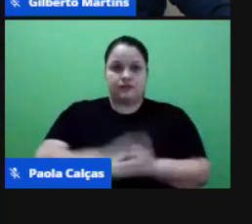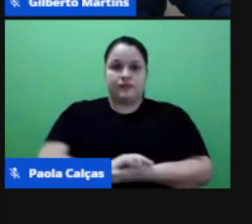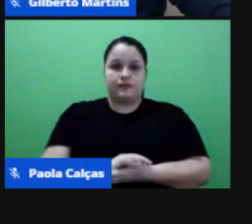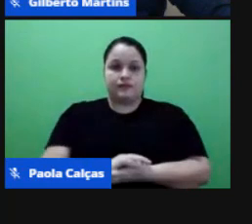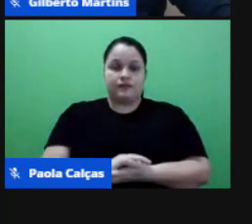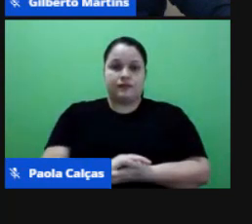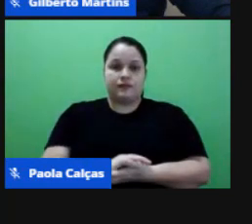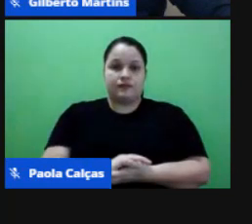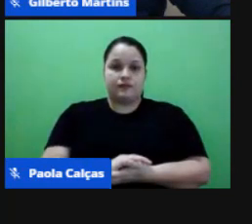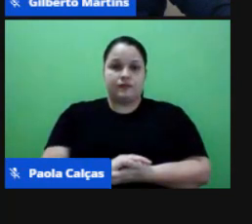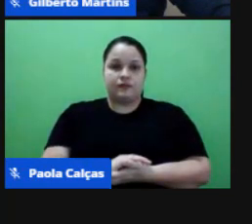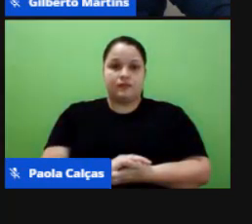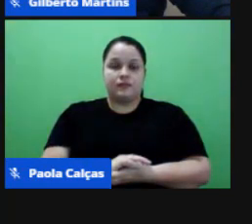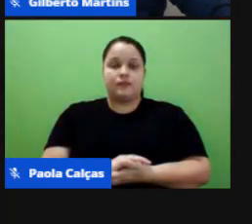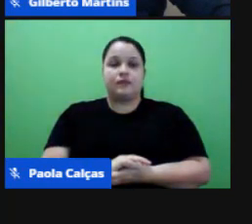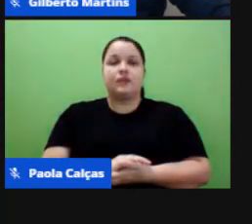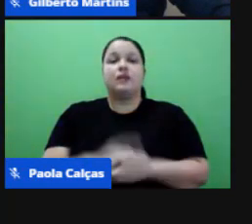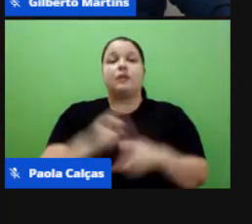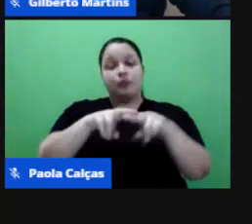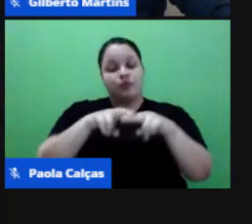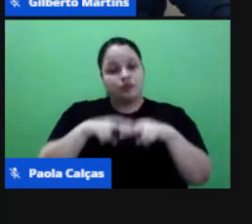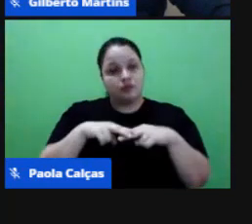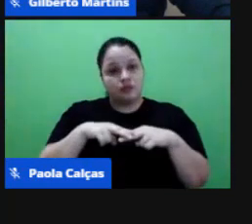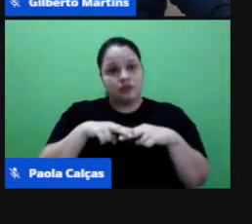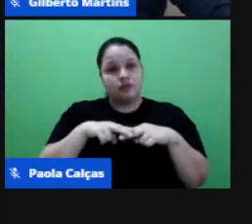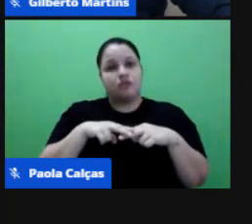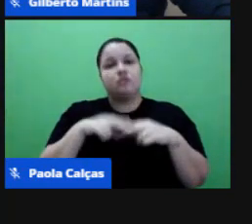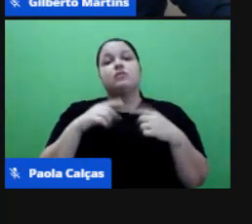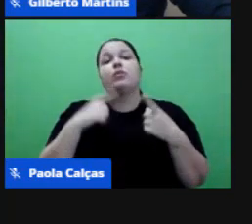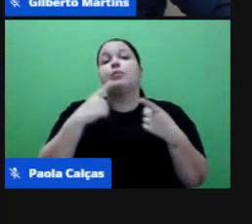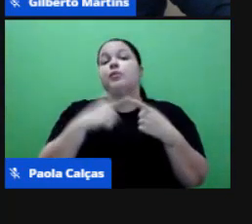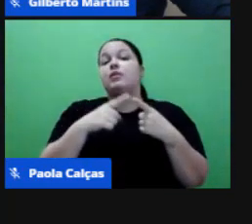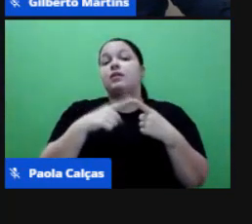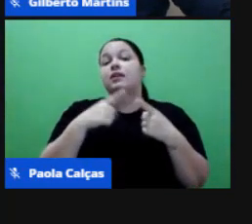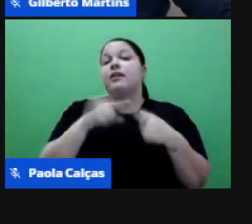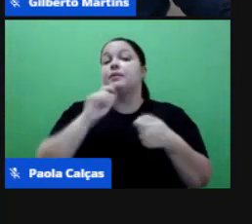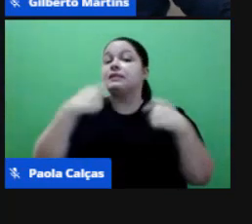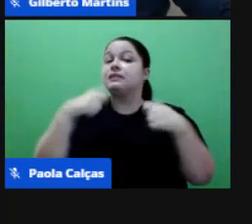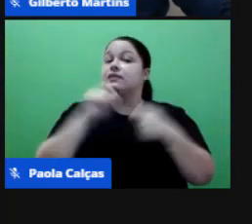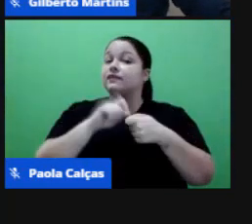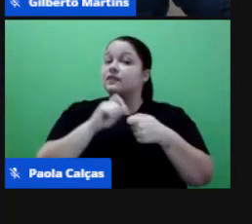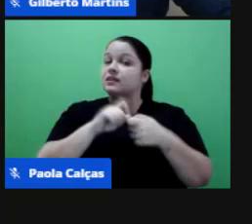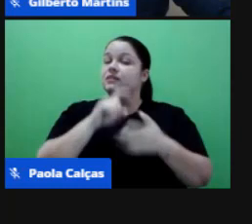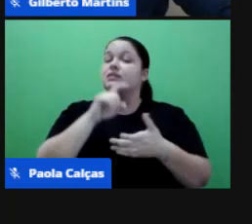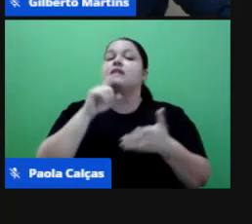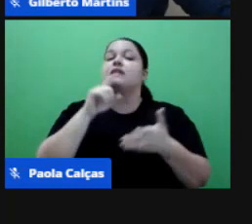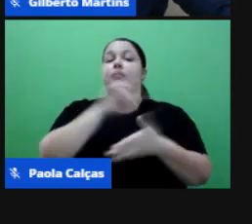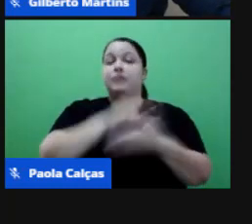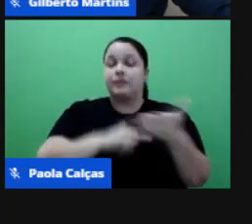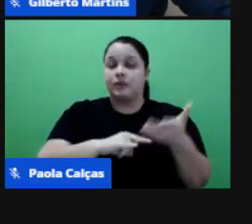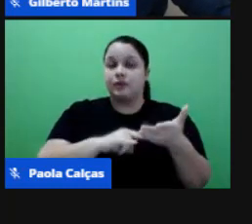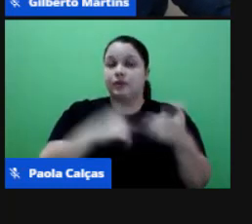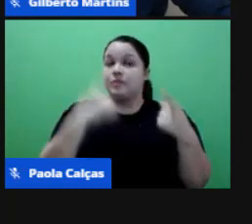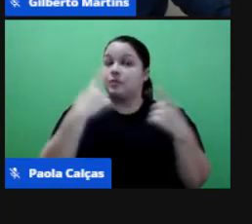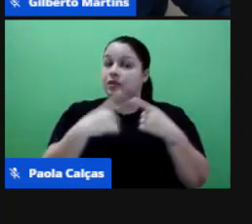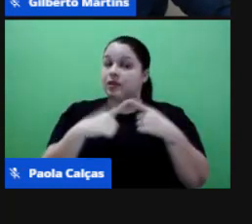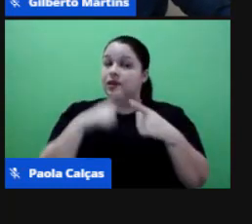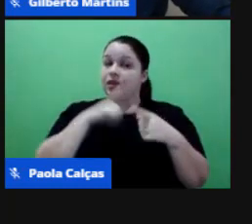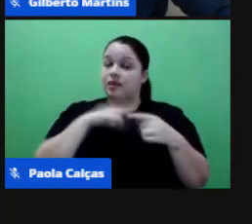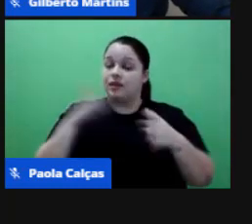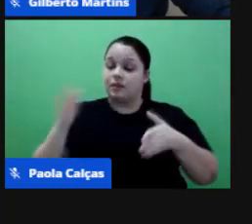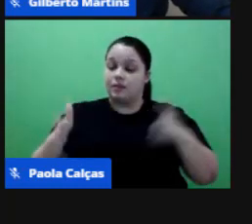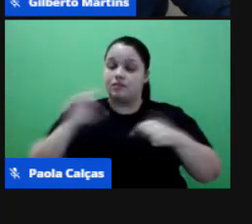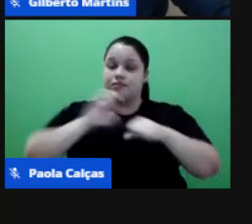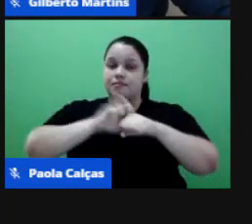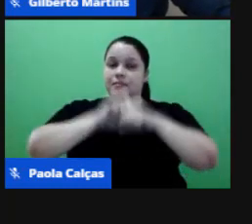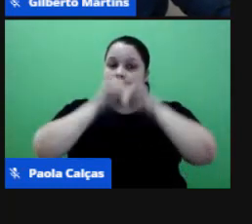A justificativa desse documento, ele se dá devido à situação da pandemia em que